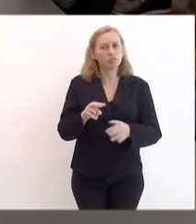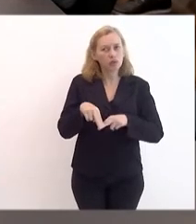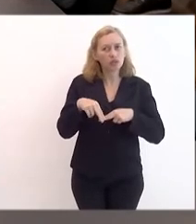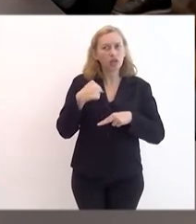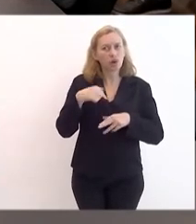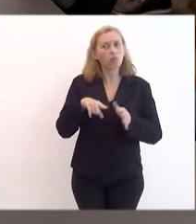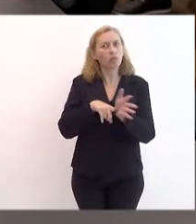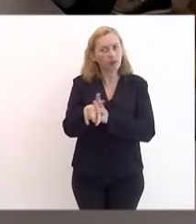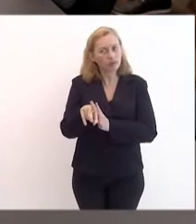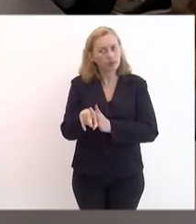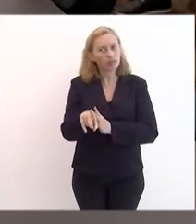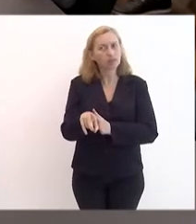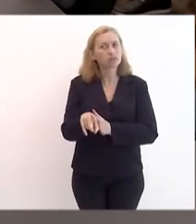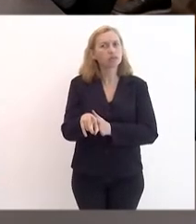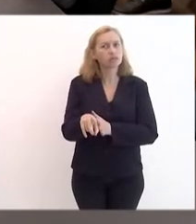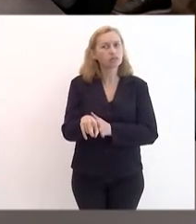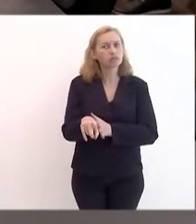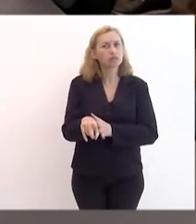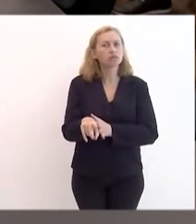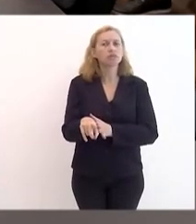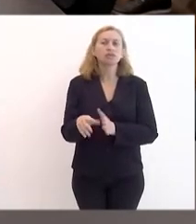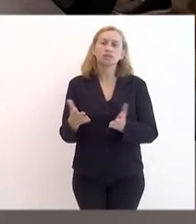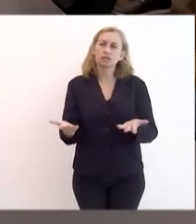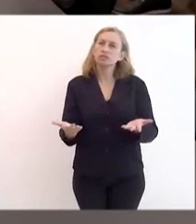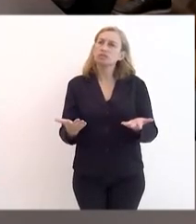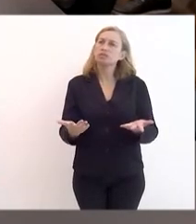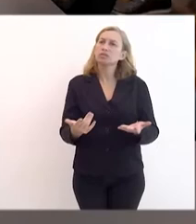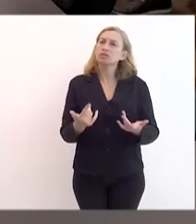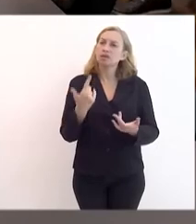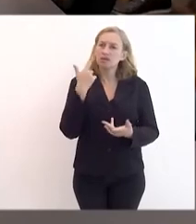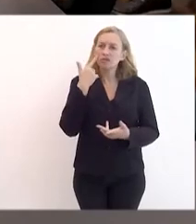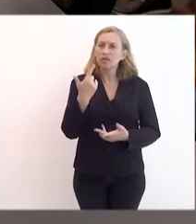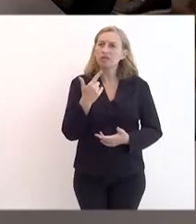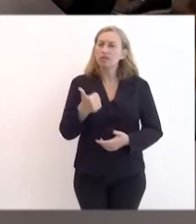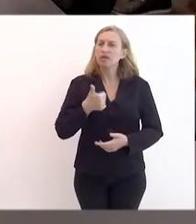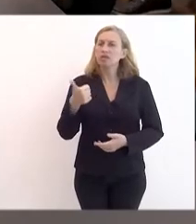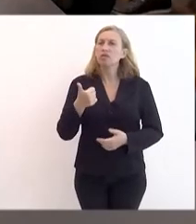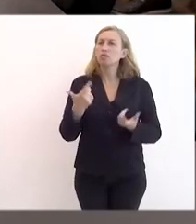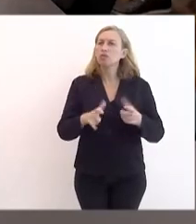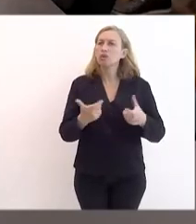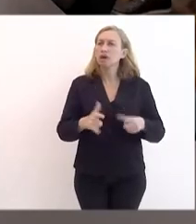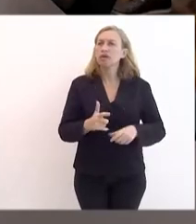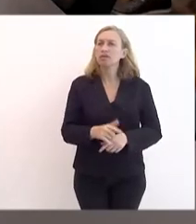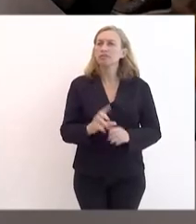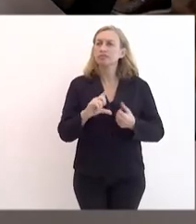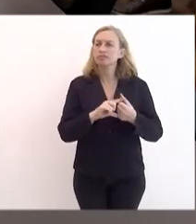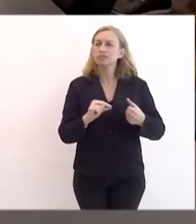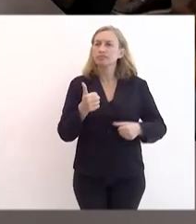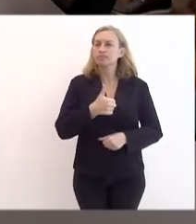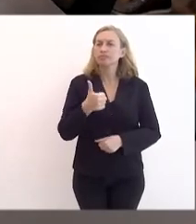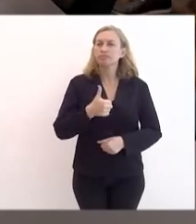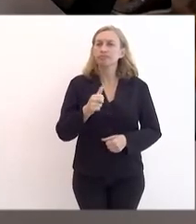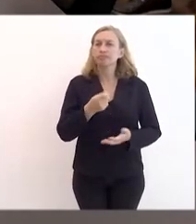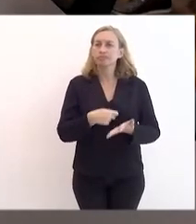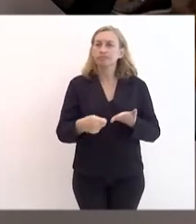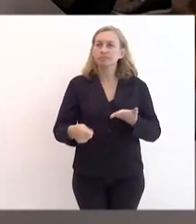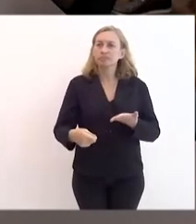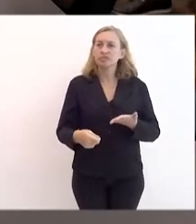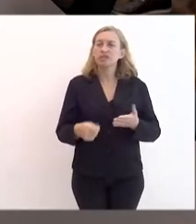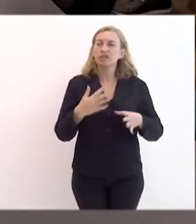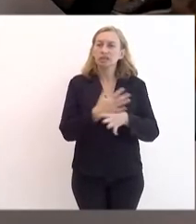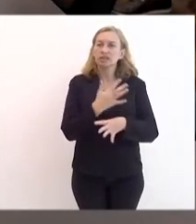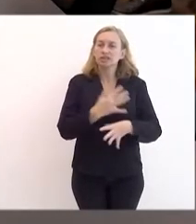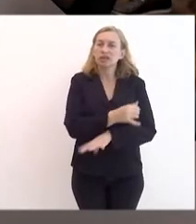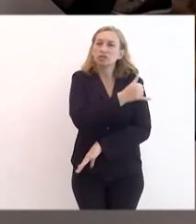é. Talvez na justificativa esteja. Porque... Não, aqui no artigo 1º está escrito. Tá. Na cidade do Rio de